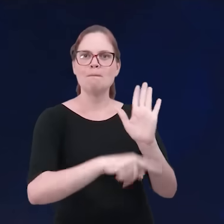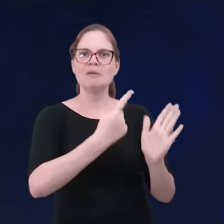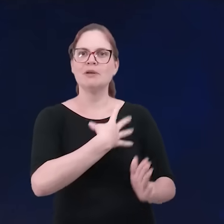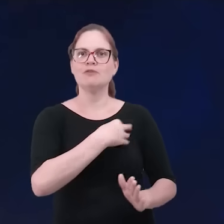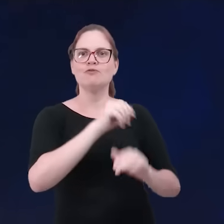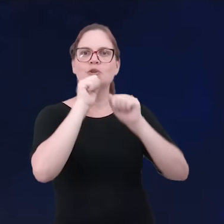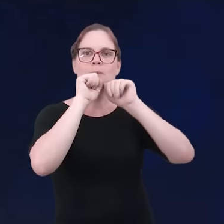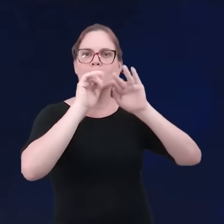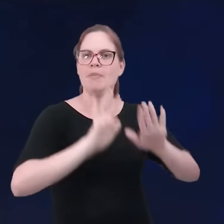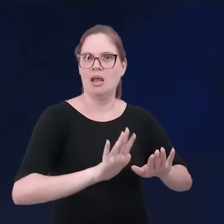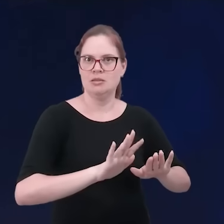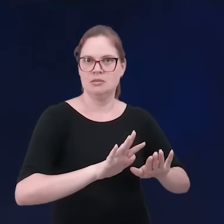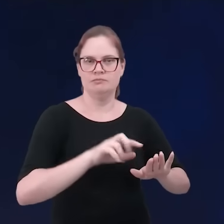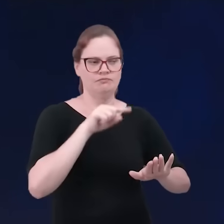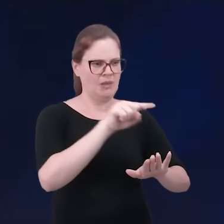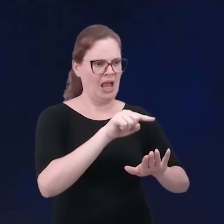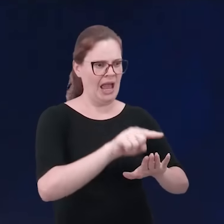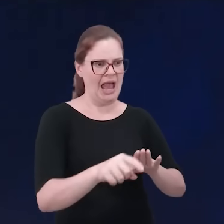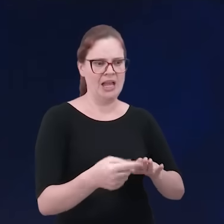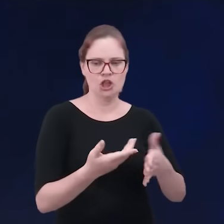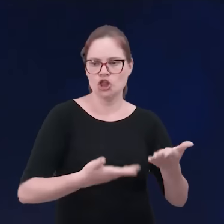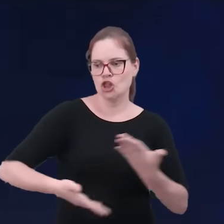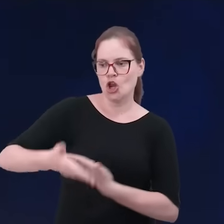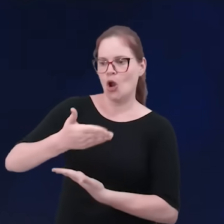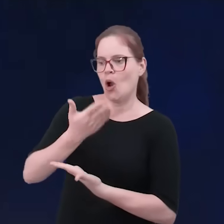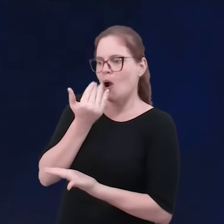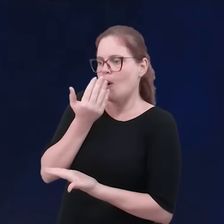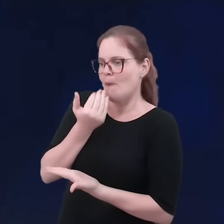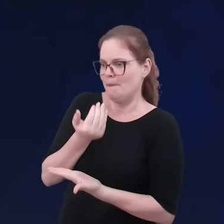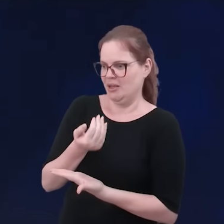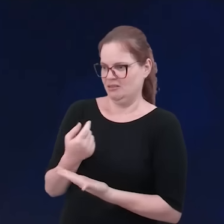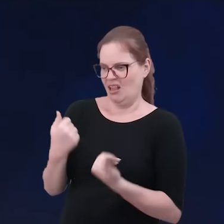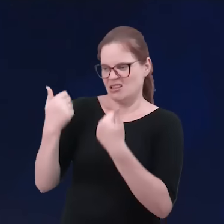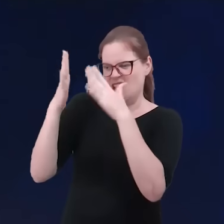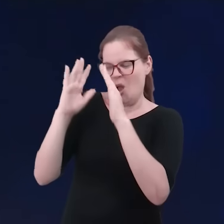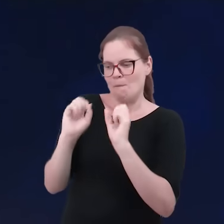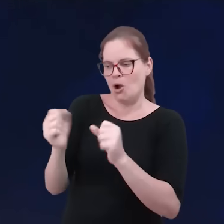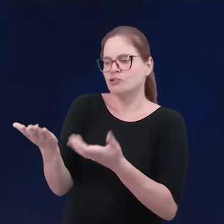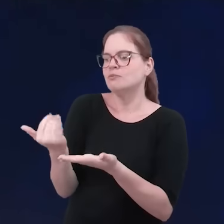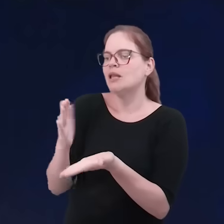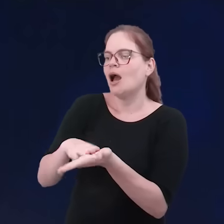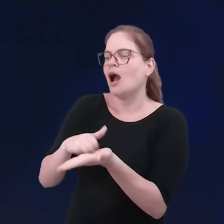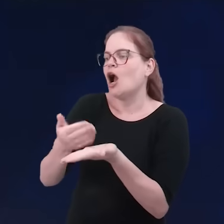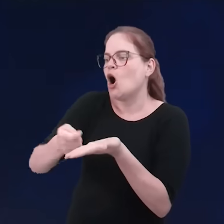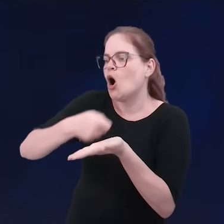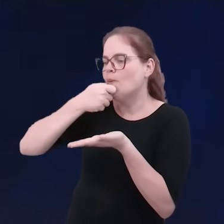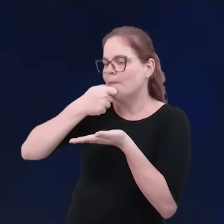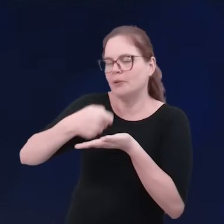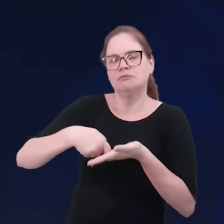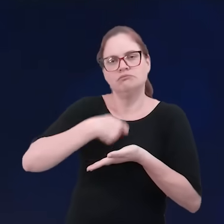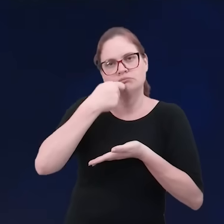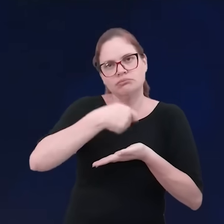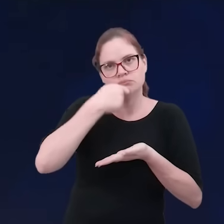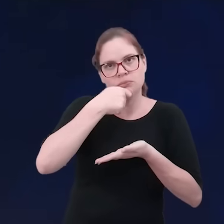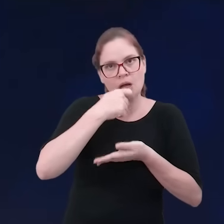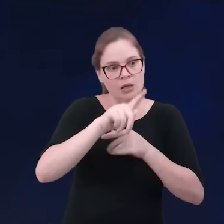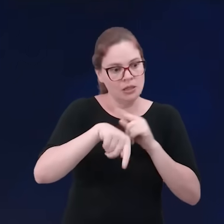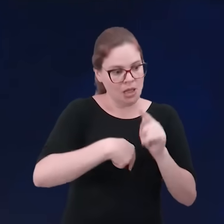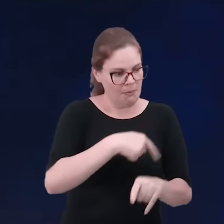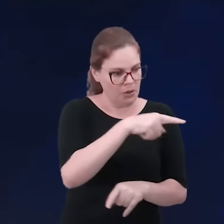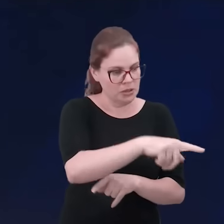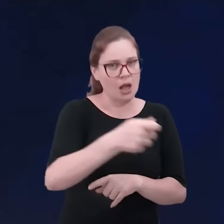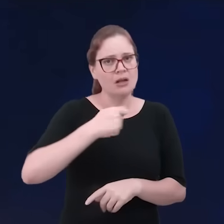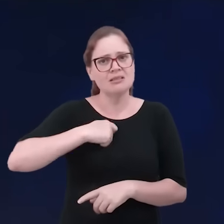lentilhas. Depois ele se arrependeu, mas não encontrou lugar de perdão, nem com lágrimas